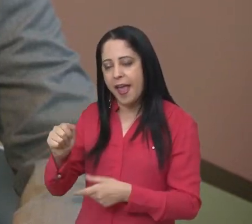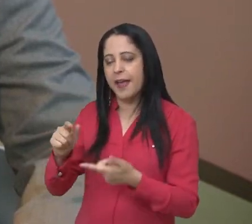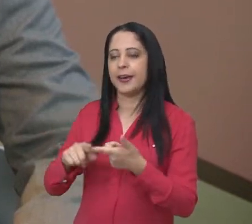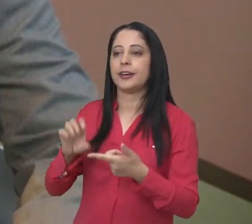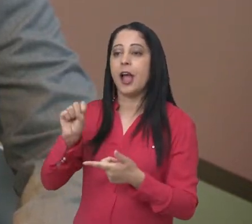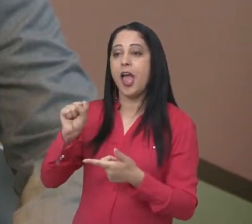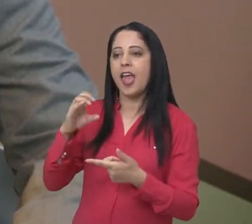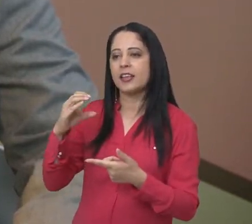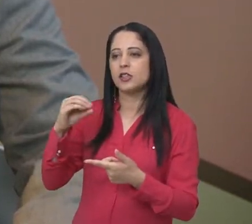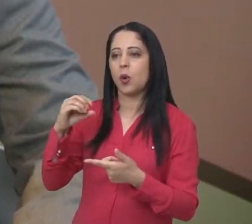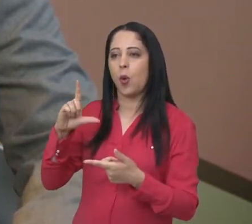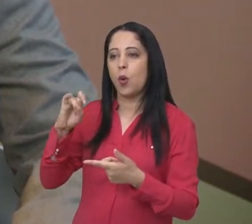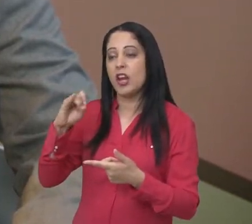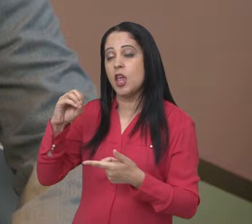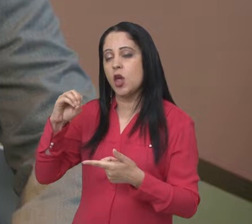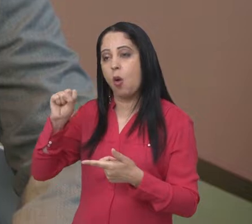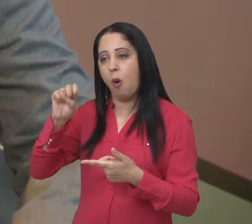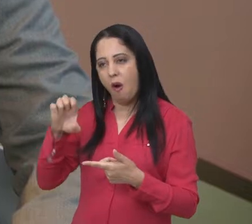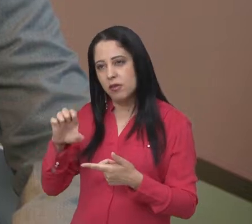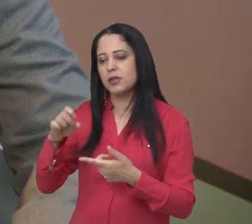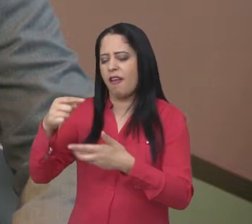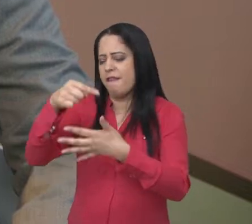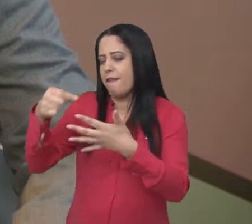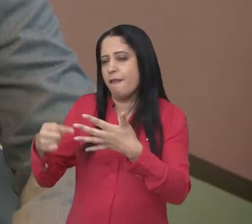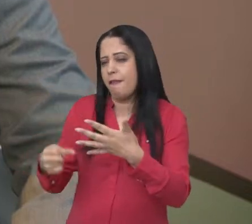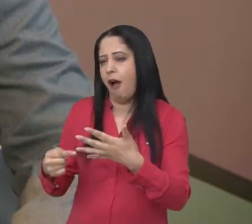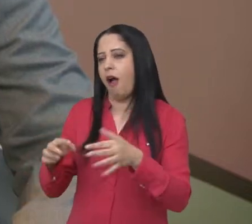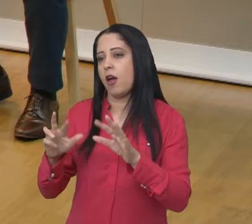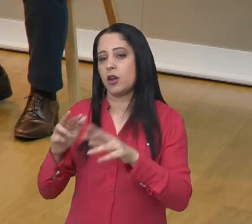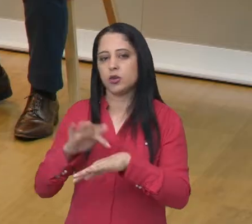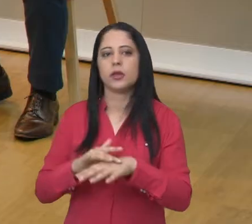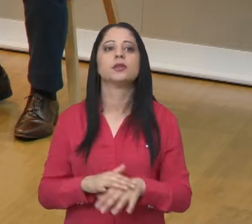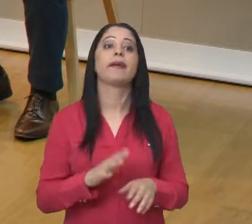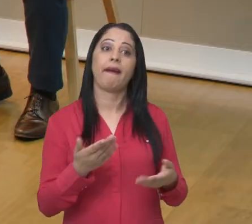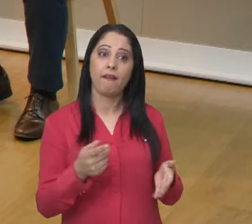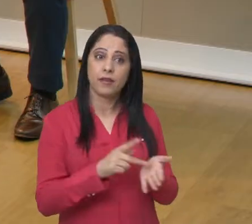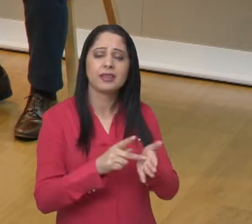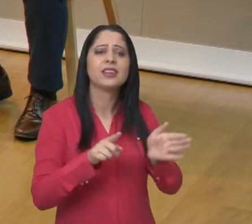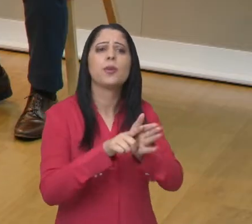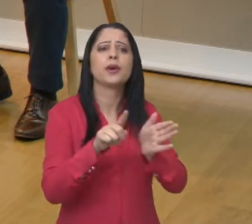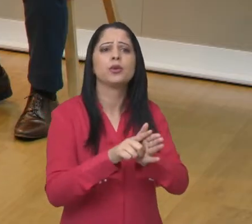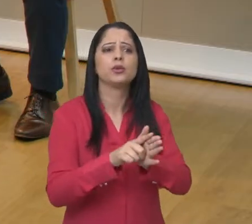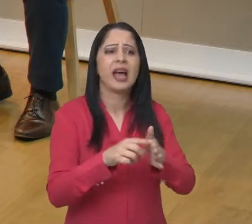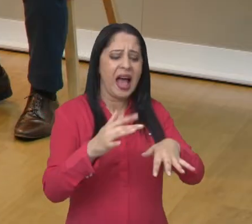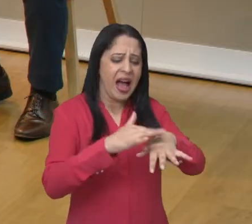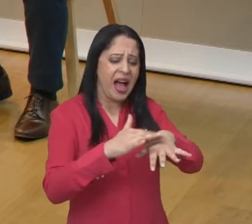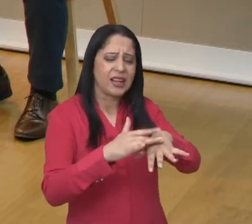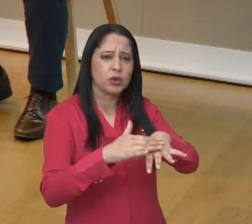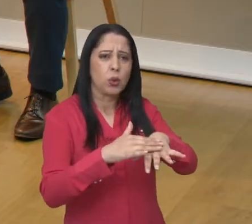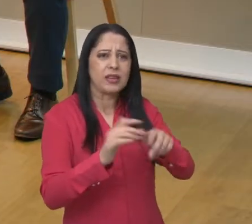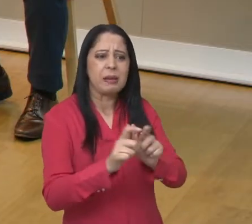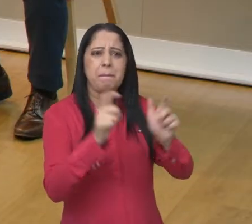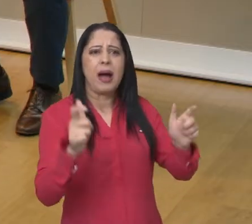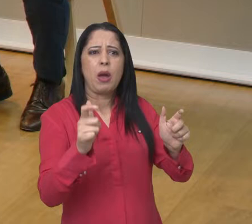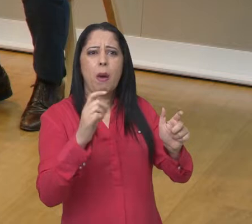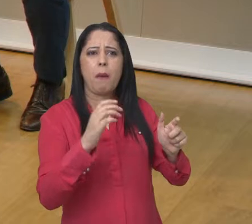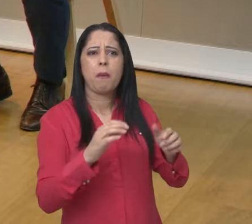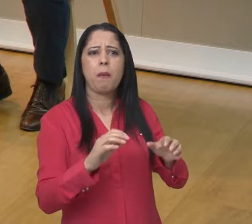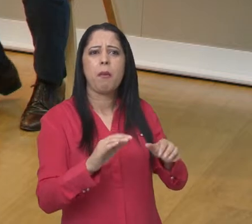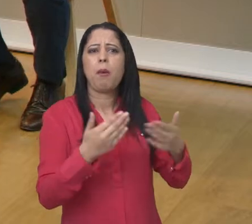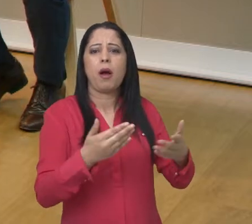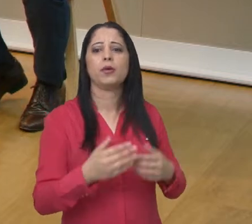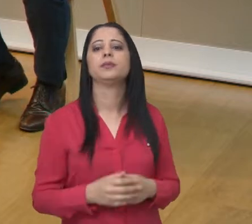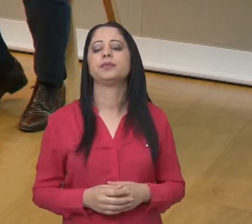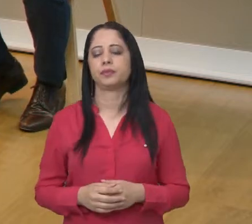escoliose, hipercifose, dentre outras. É isso que eu ia perguntar justamente agora. Quais são as principais doenças que atingem essa região do corpo?